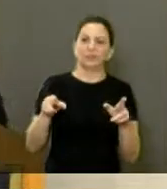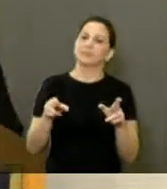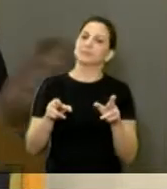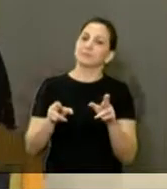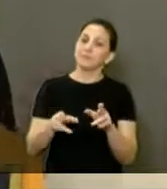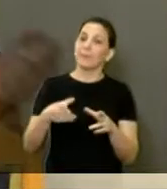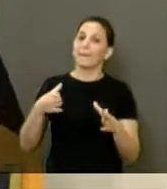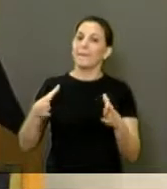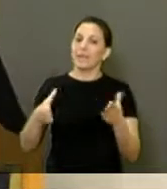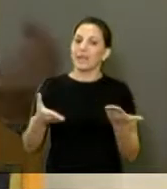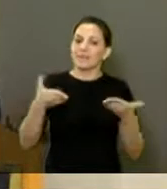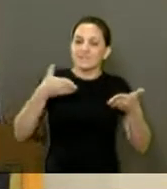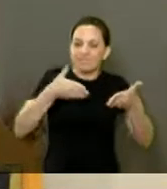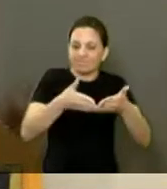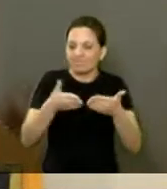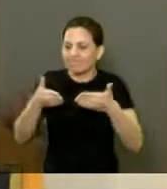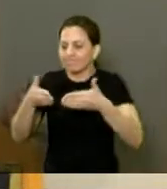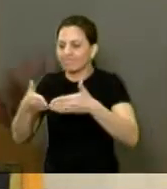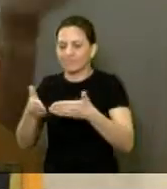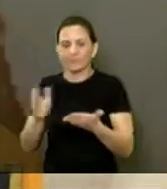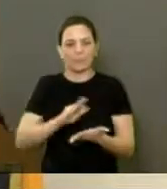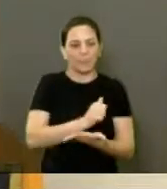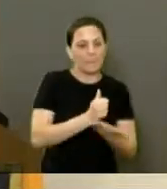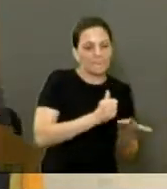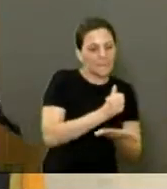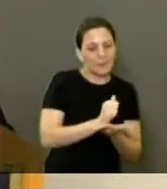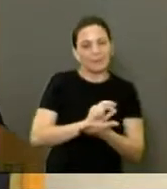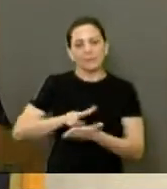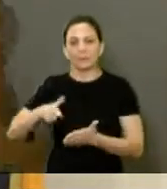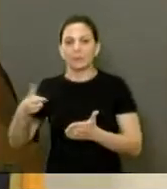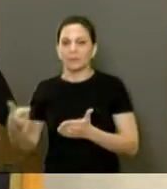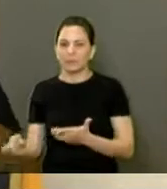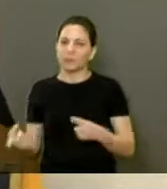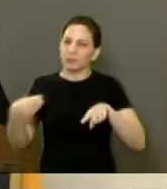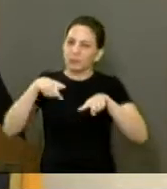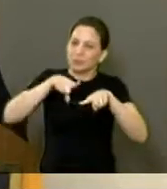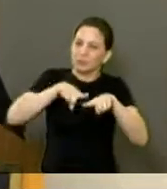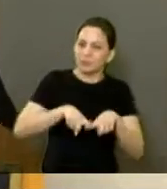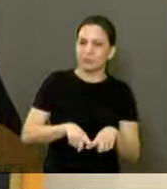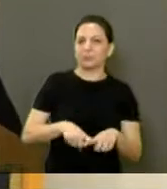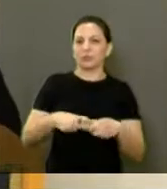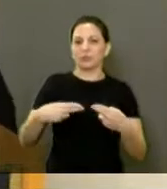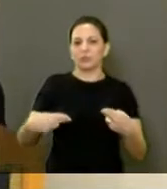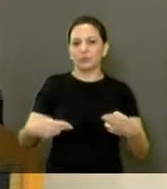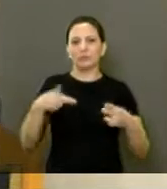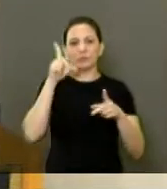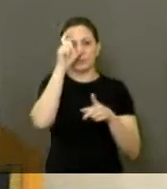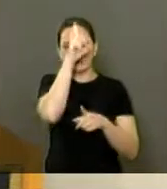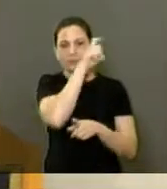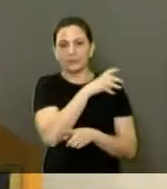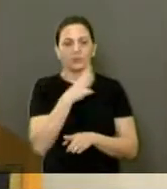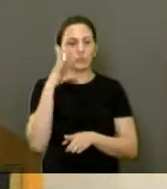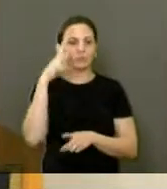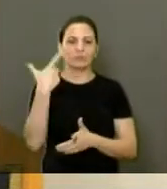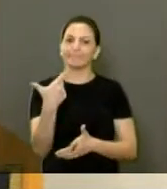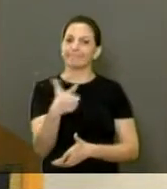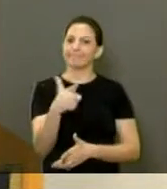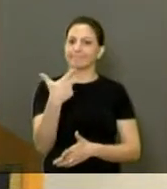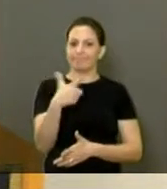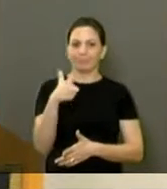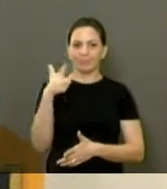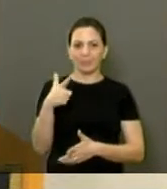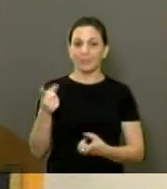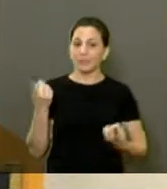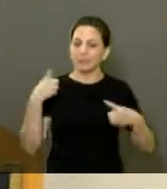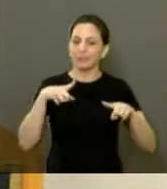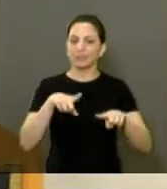de acirramento entre oposição e situação só acirra as coisas cada vez mais e não resolve. Não resolve o problema.